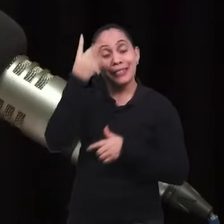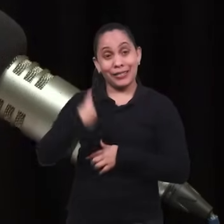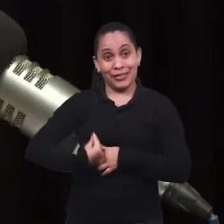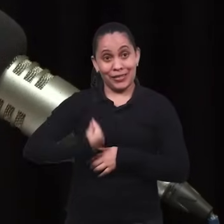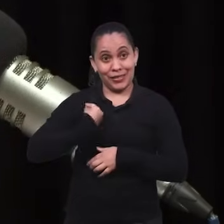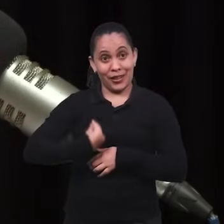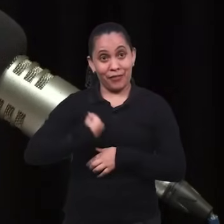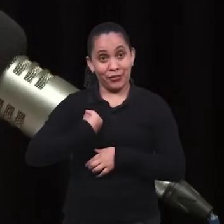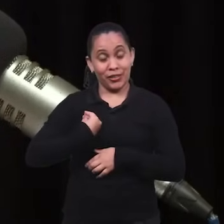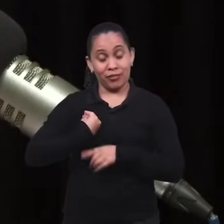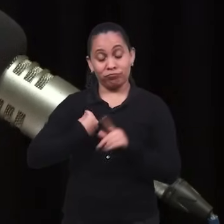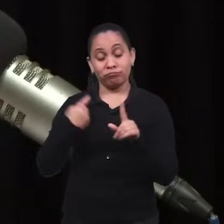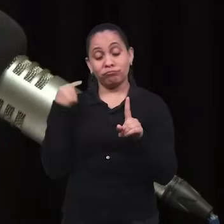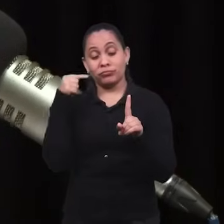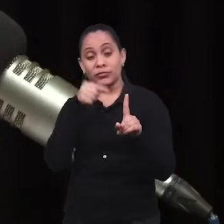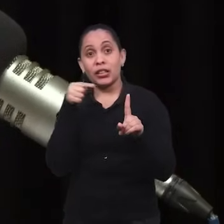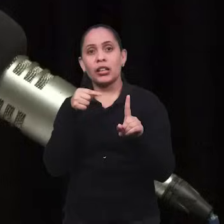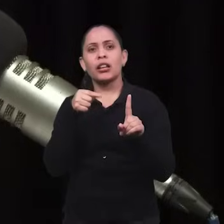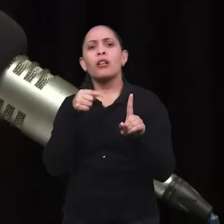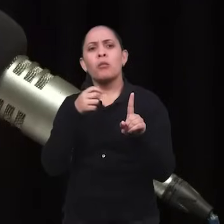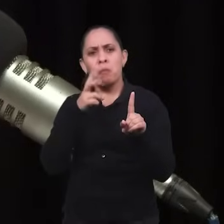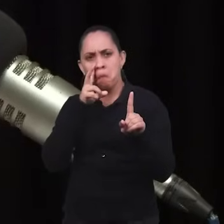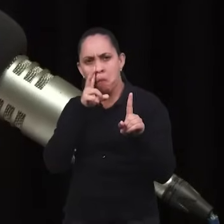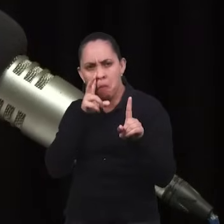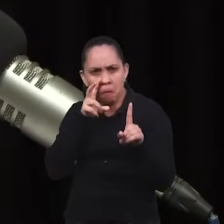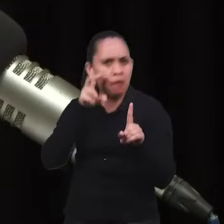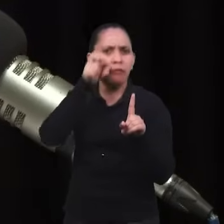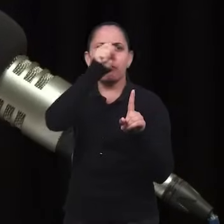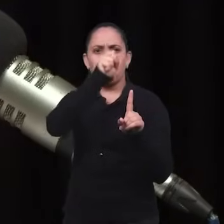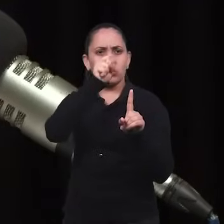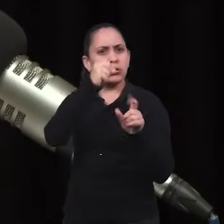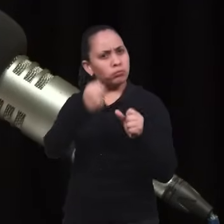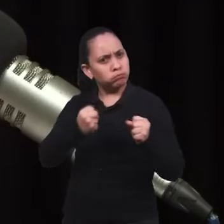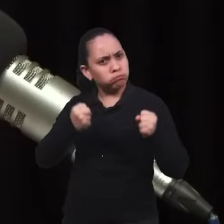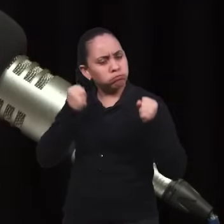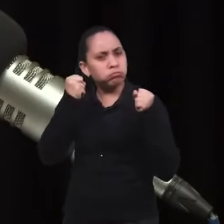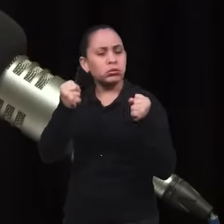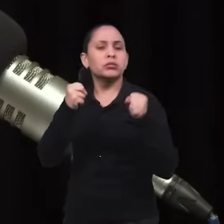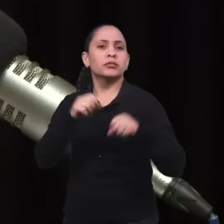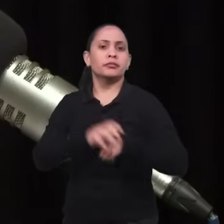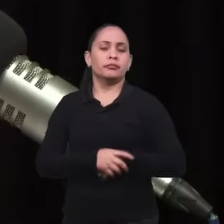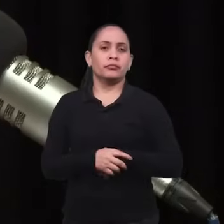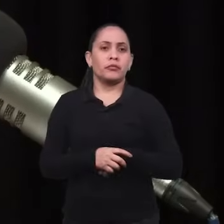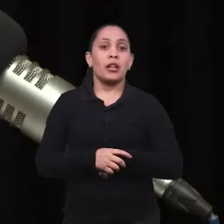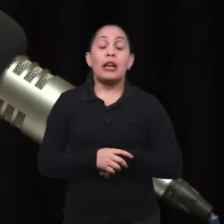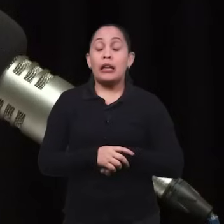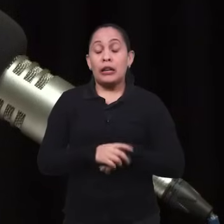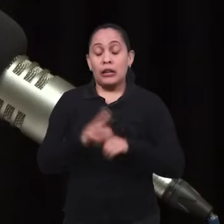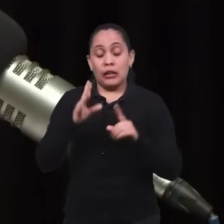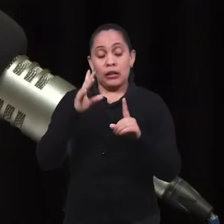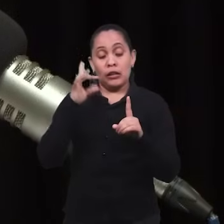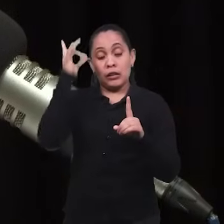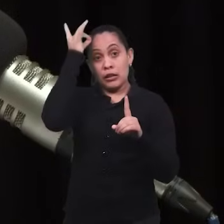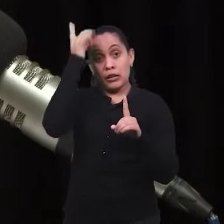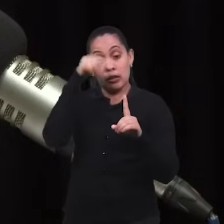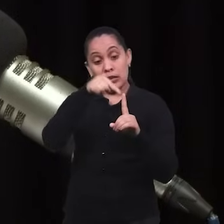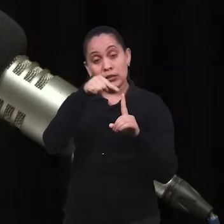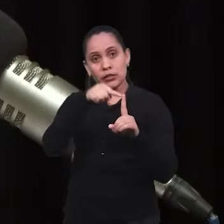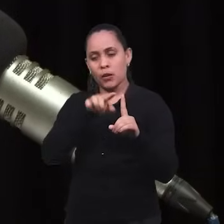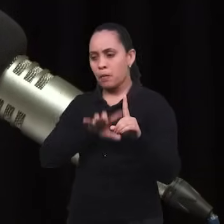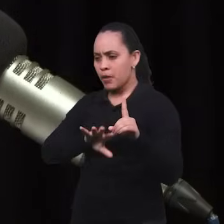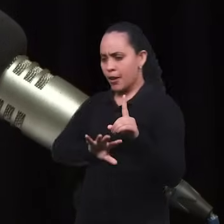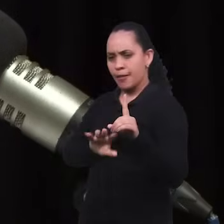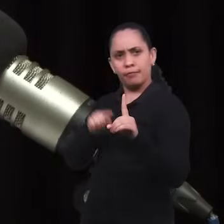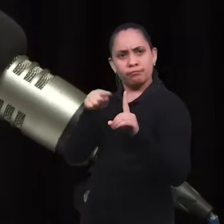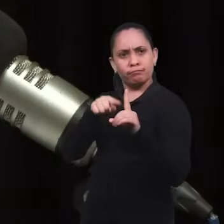Sansão era através de uma força extrema, descomunal, né? Sobre-humana. E Sansão, ele pega esse